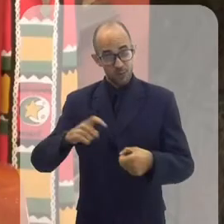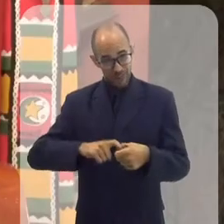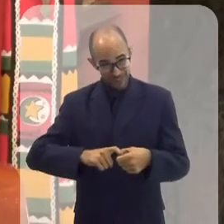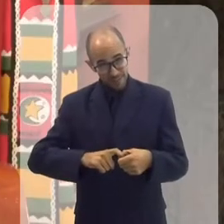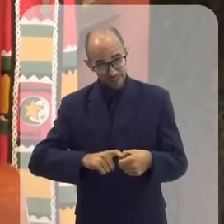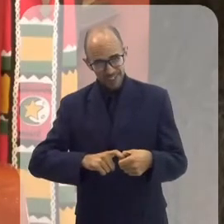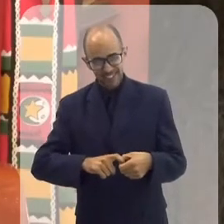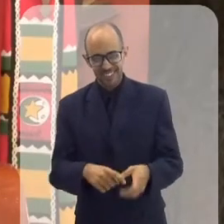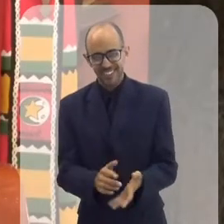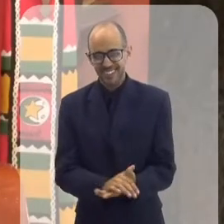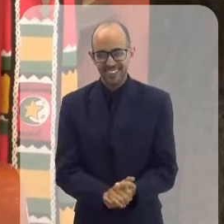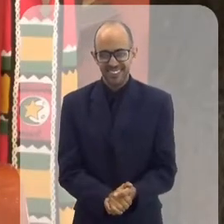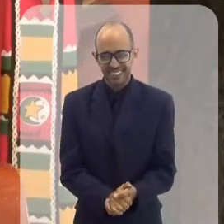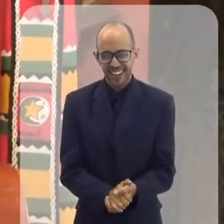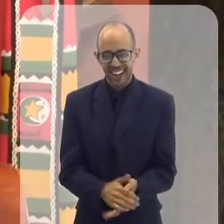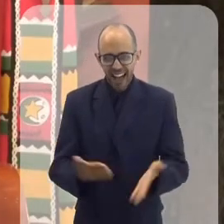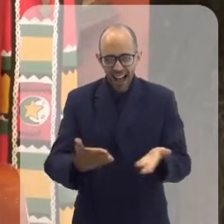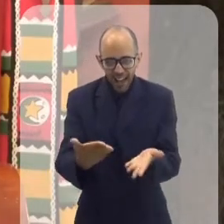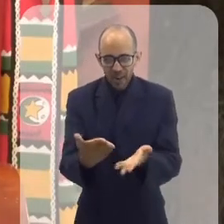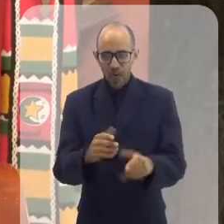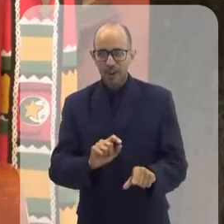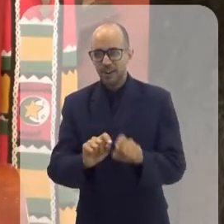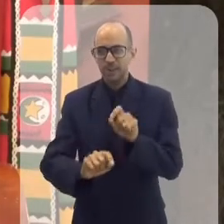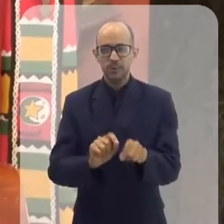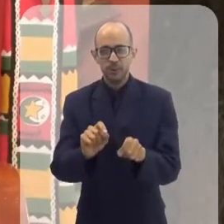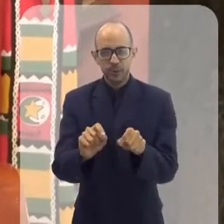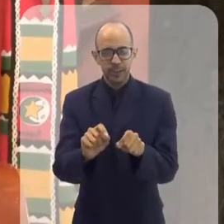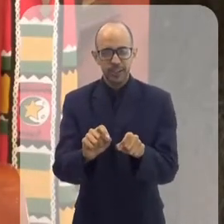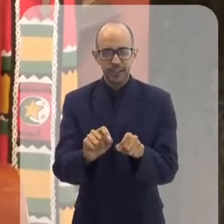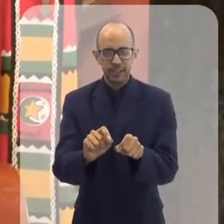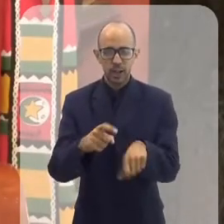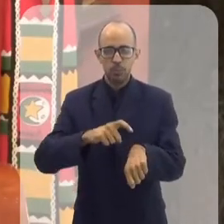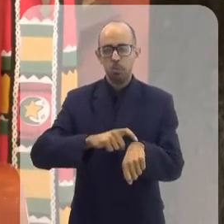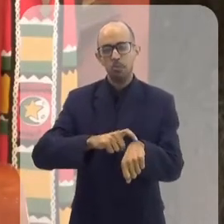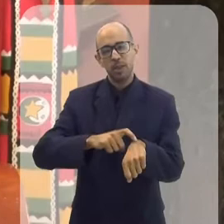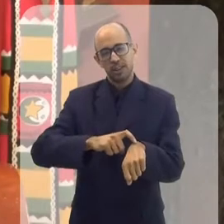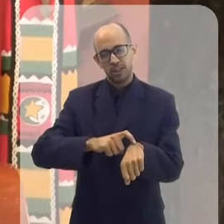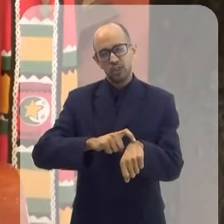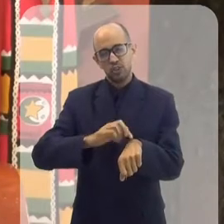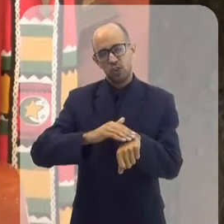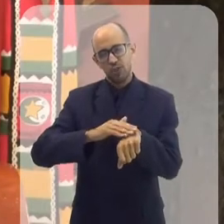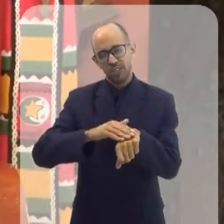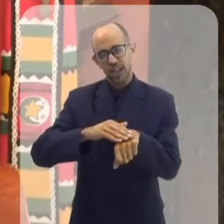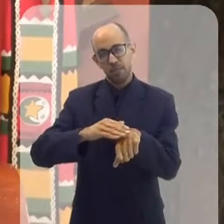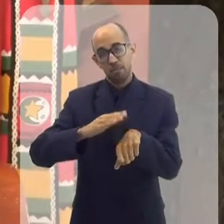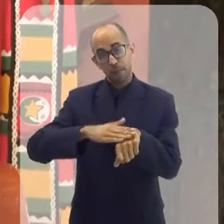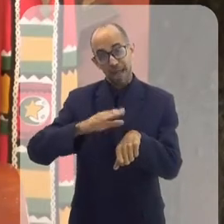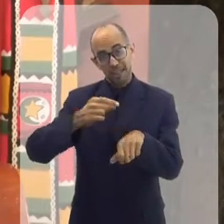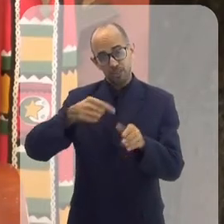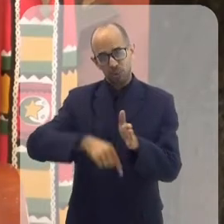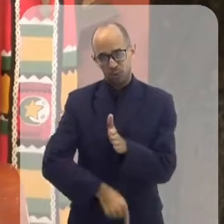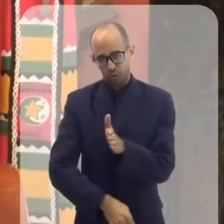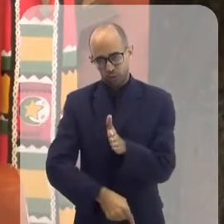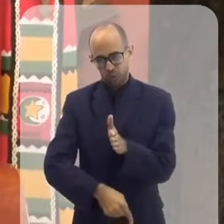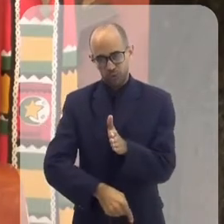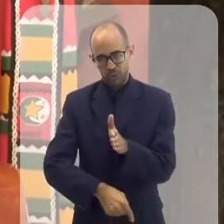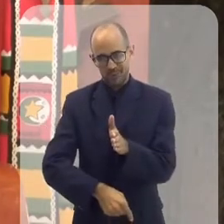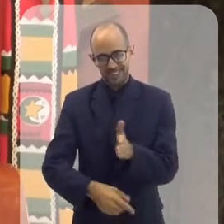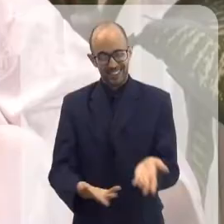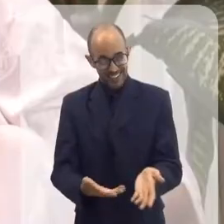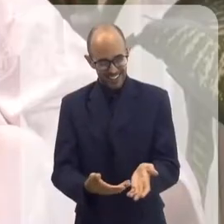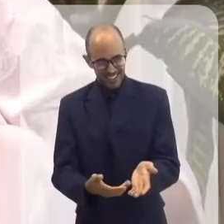já voltaste a Lara tá na hora da gente ver se aprofundar mais um pouco né a gente